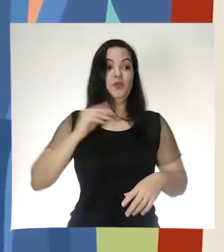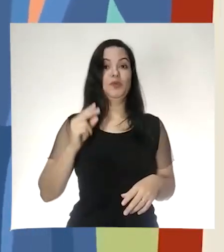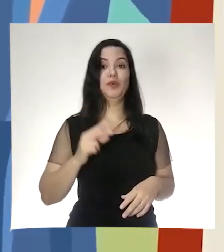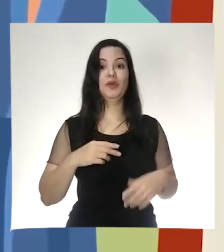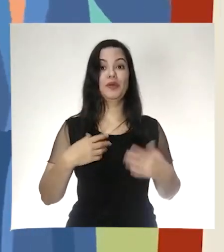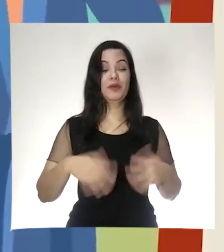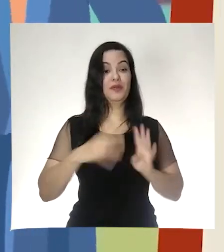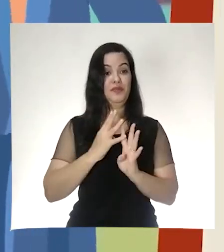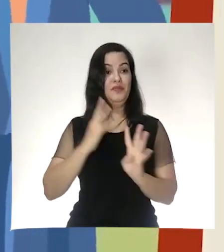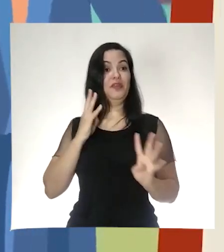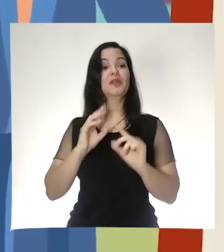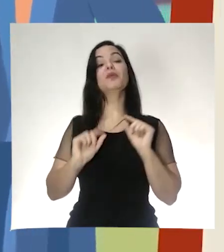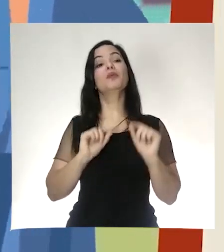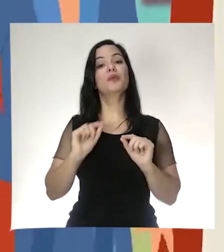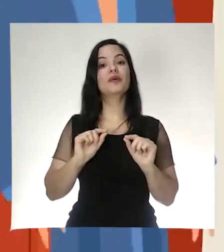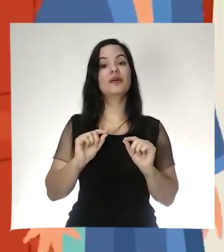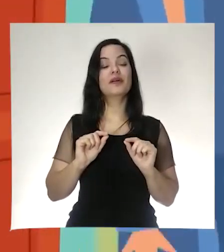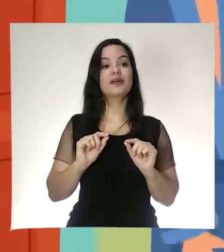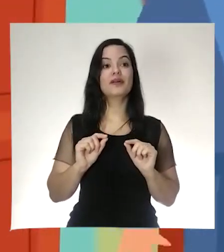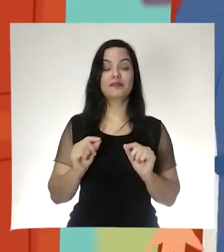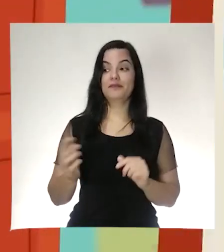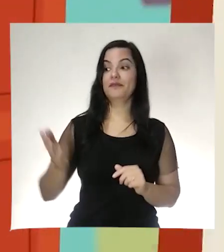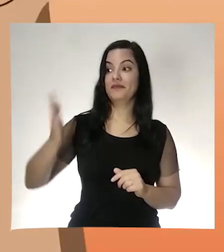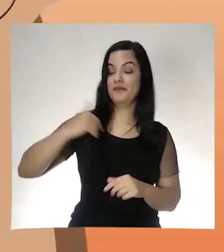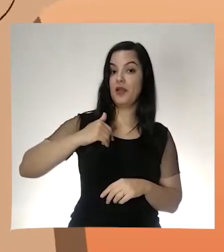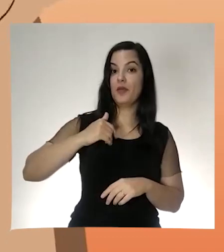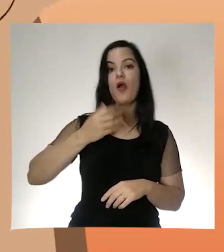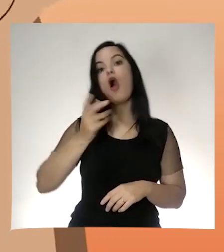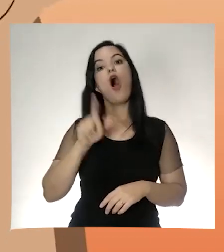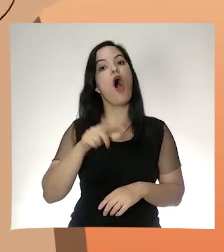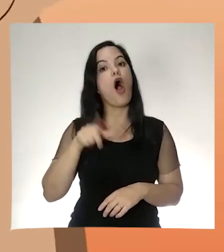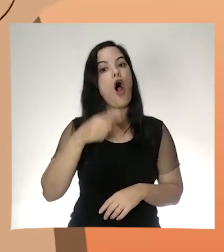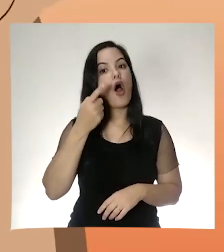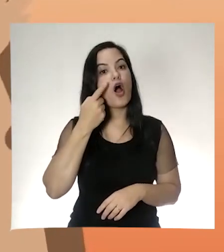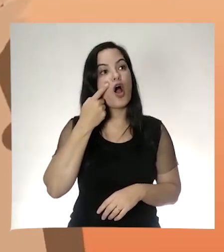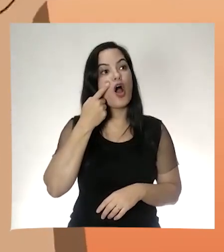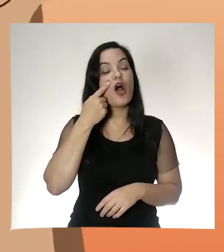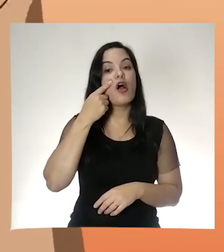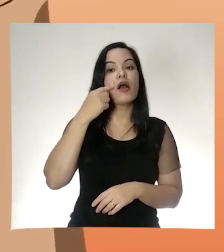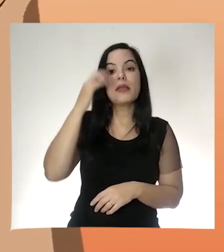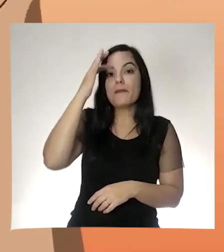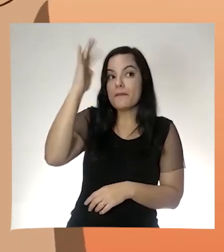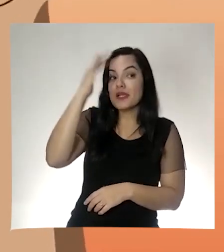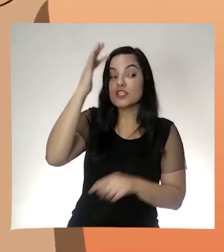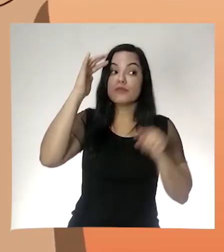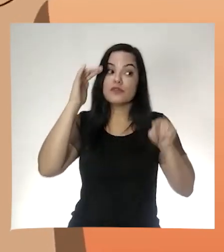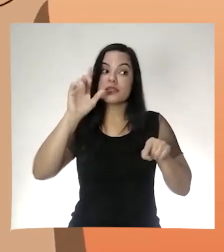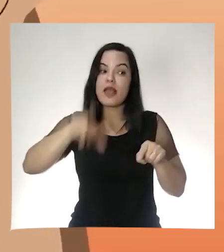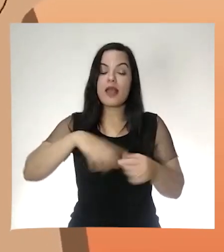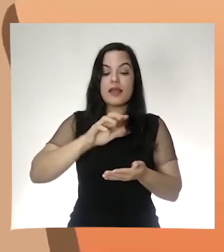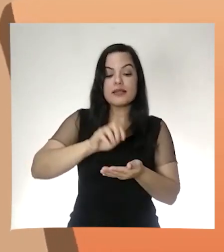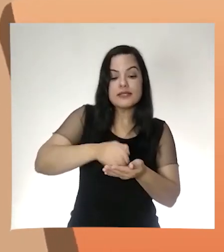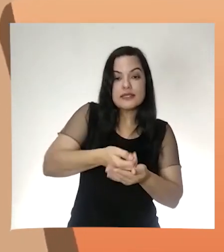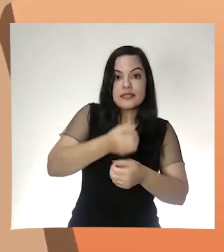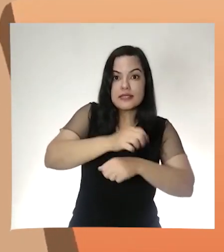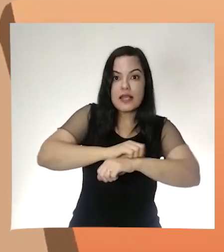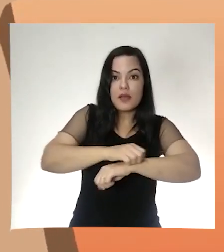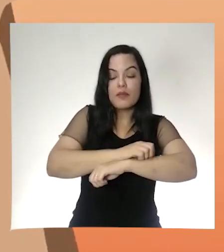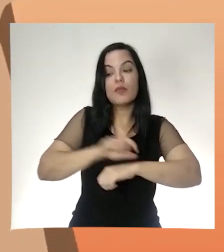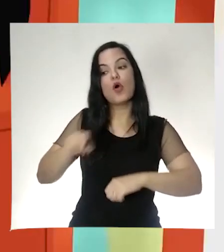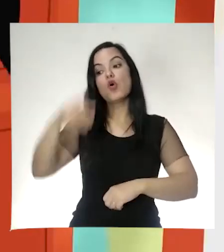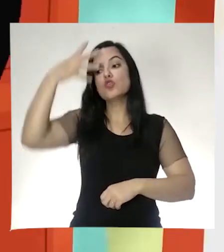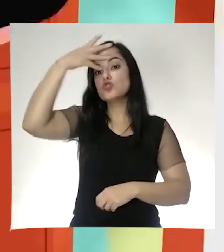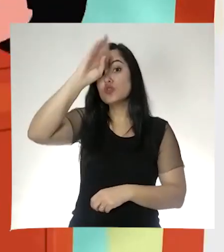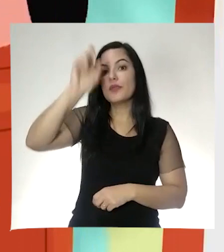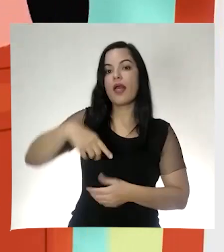Nossa, que fila! Vamos fazer de conta que você era o sabão, o Júpiter era o